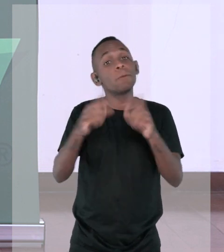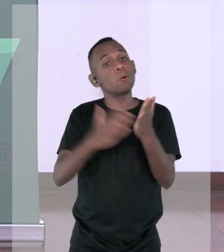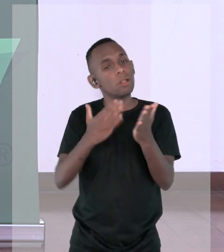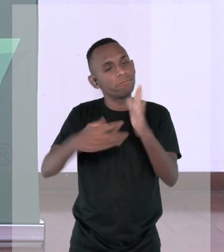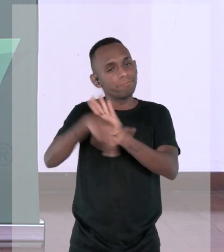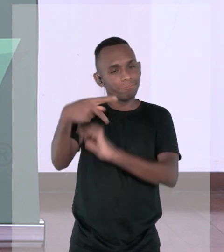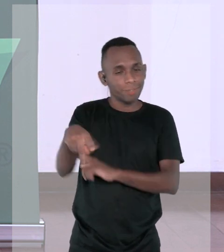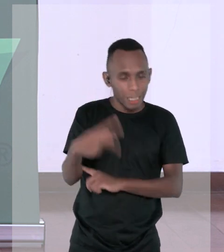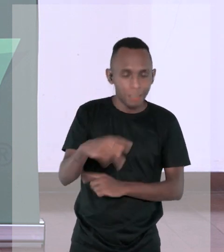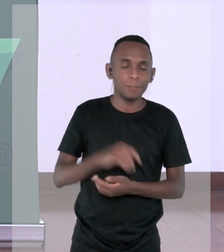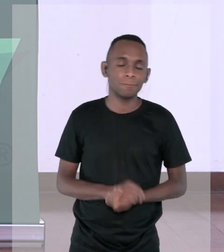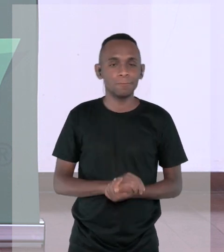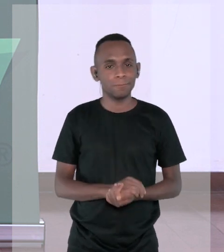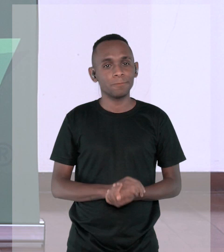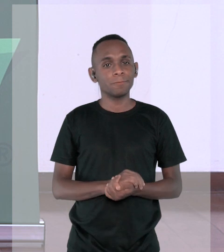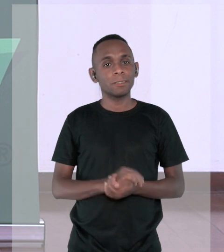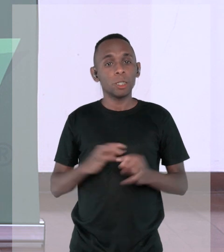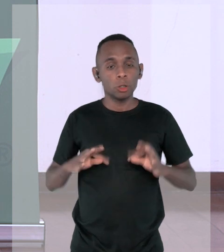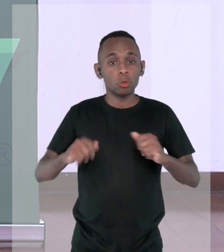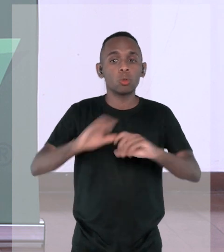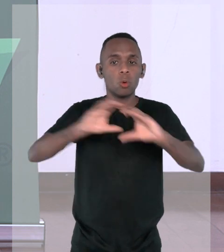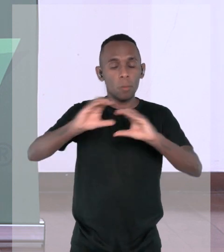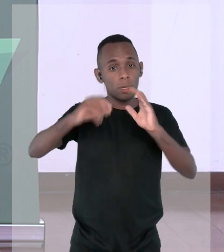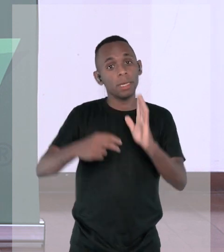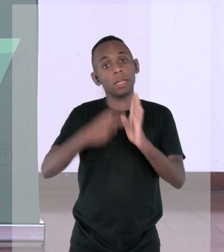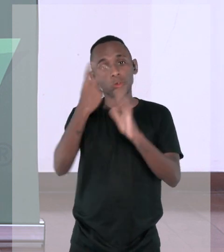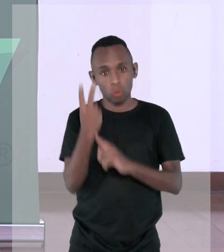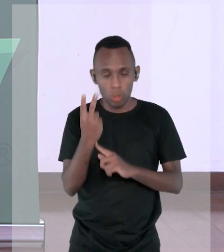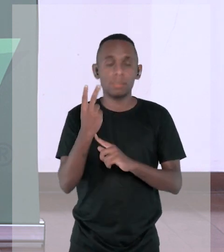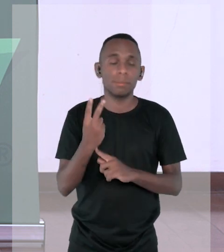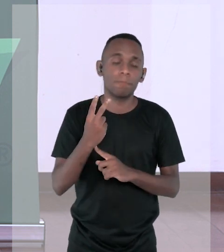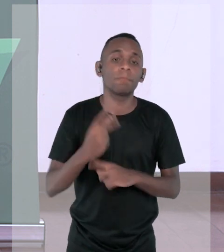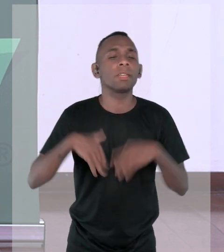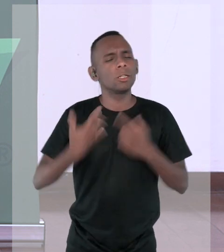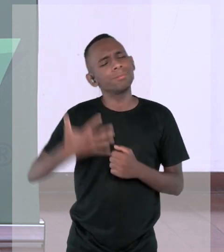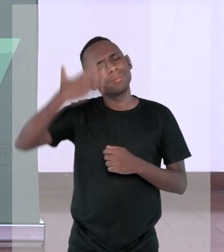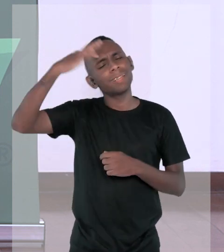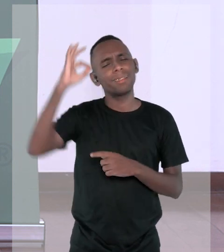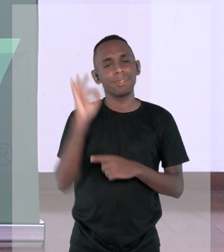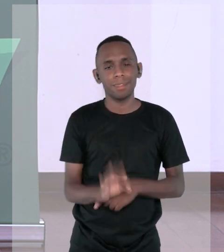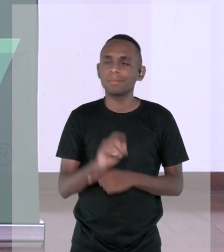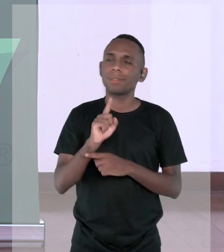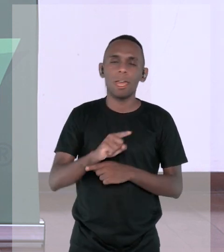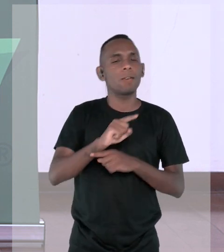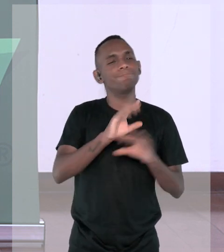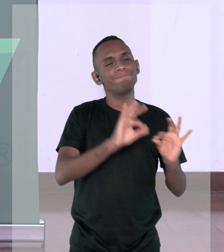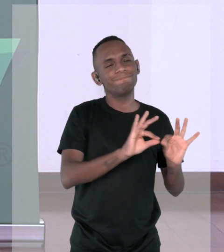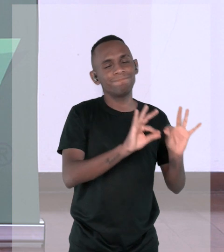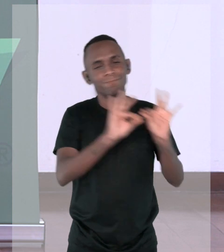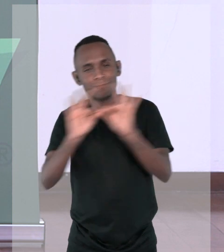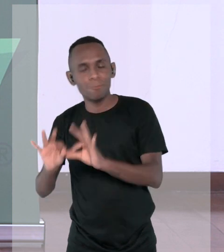livro, o Tudo Comunica 2. Eu tenho certeza que vai ser uma